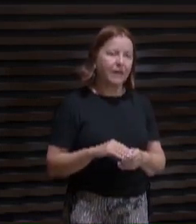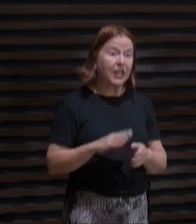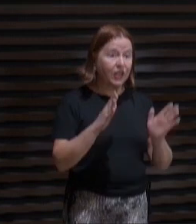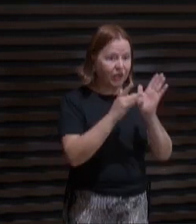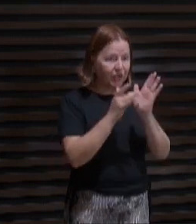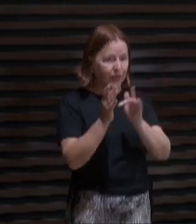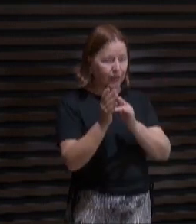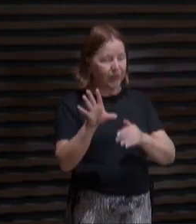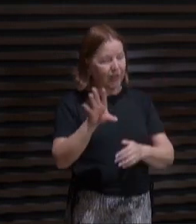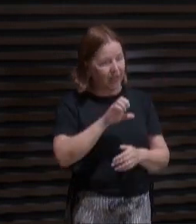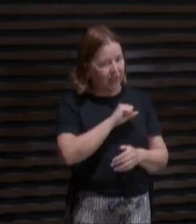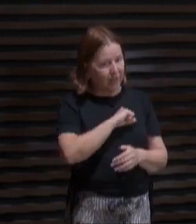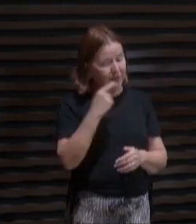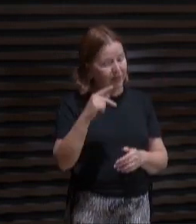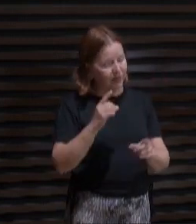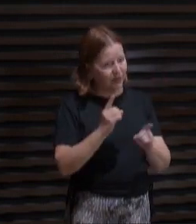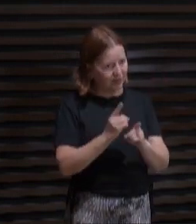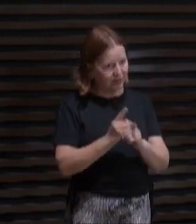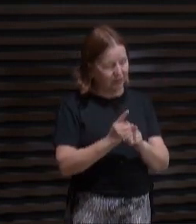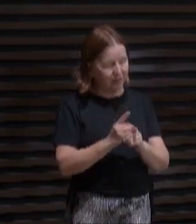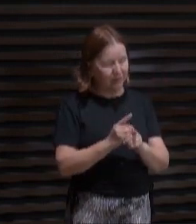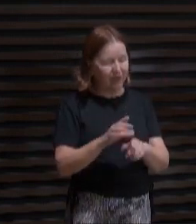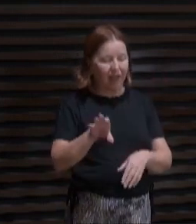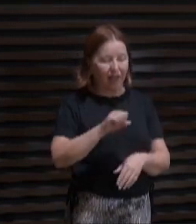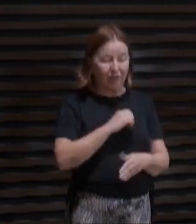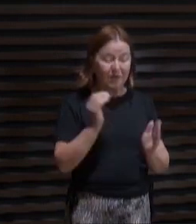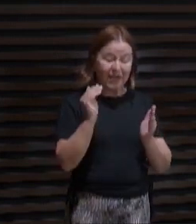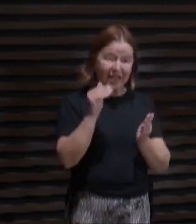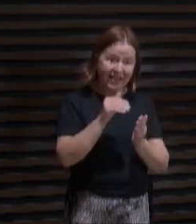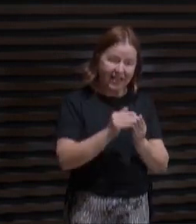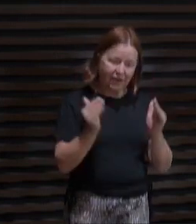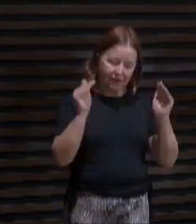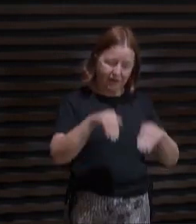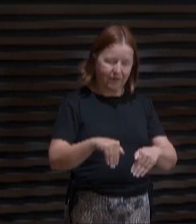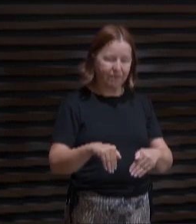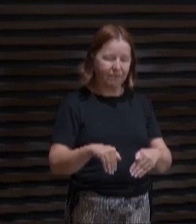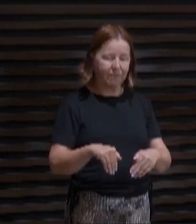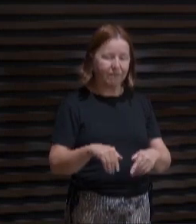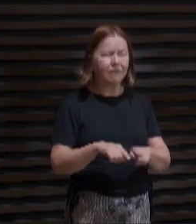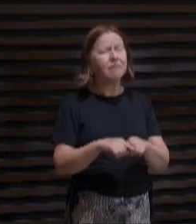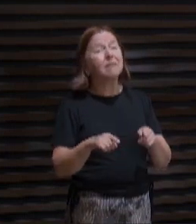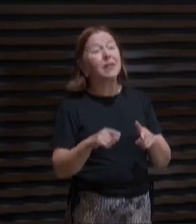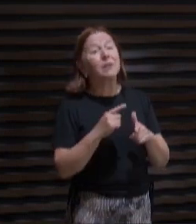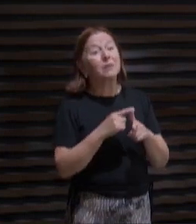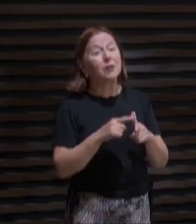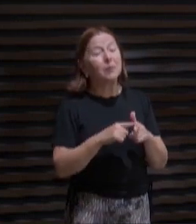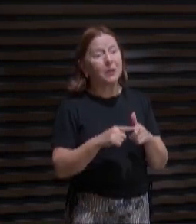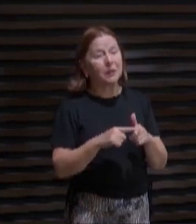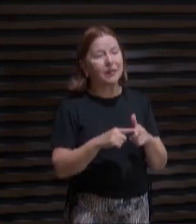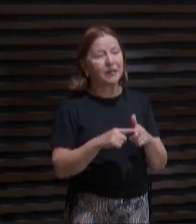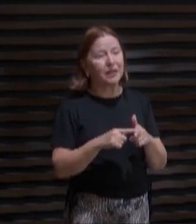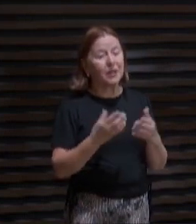tendo amado os seus, amou-os até o fim. Mas o problema é que muita gente não